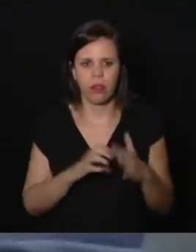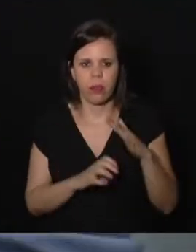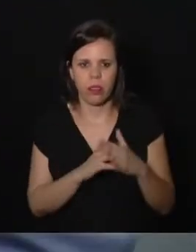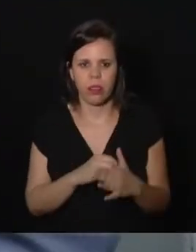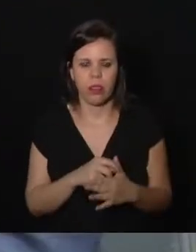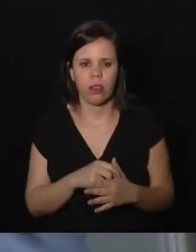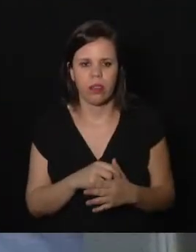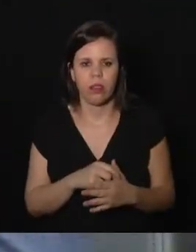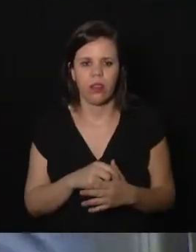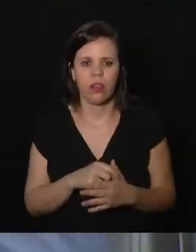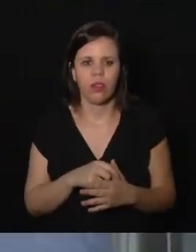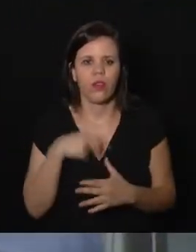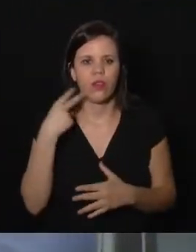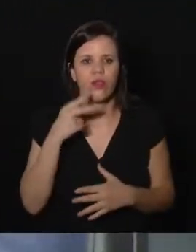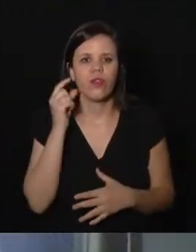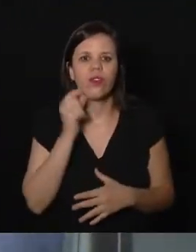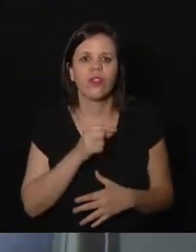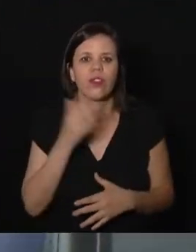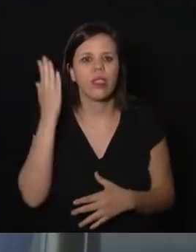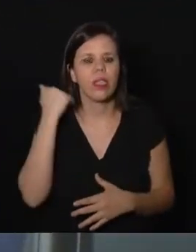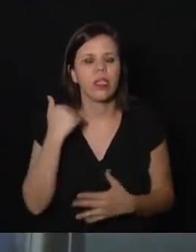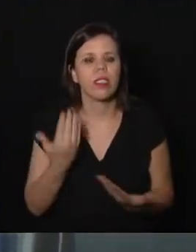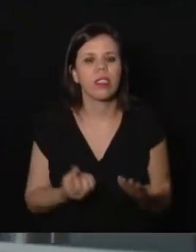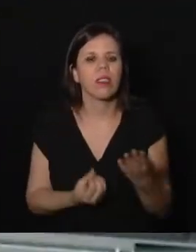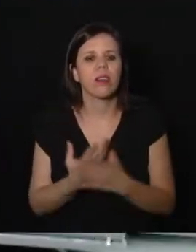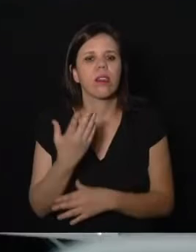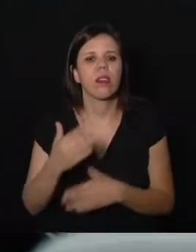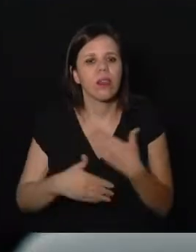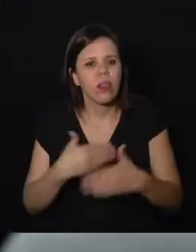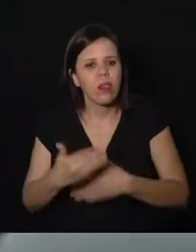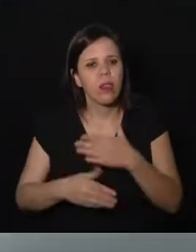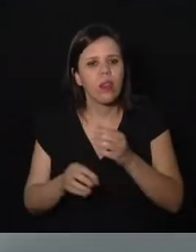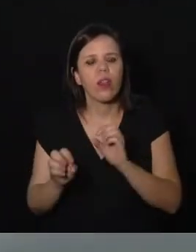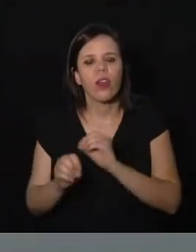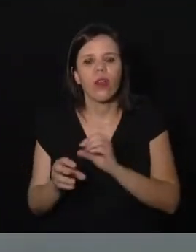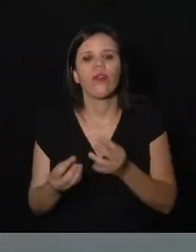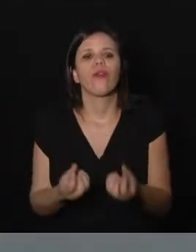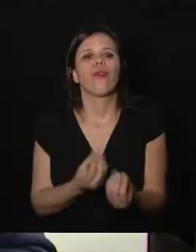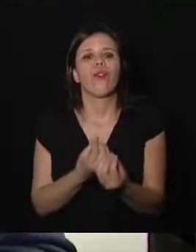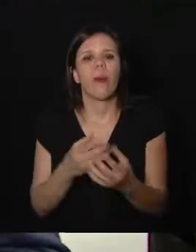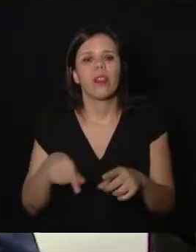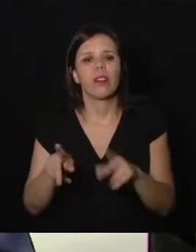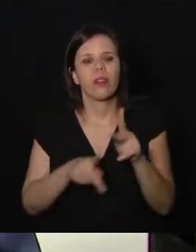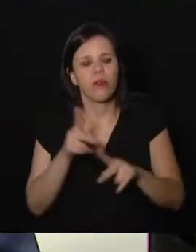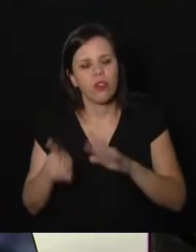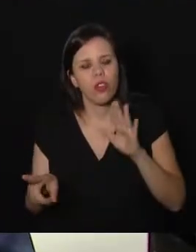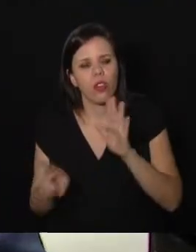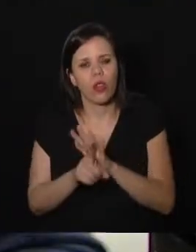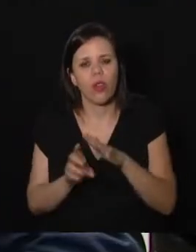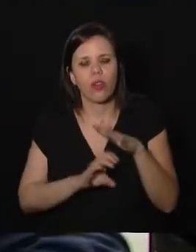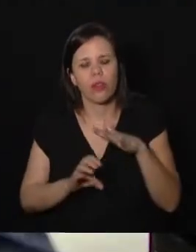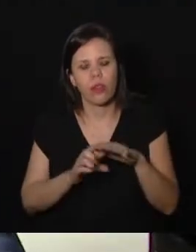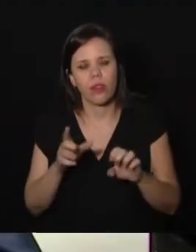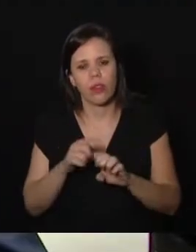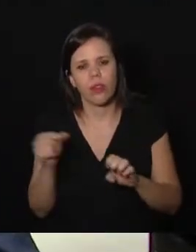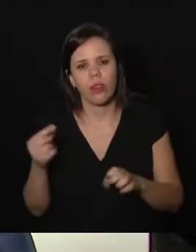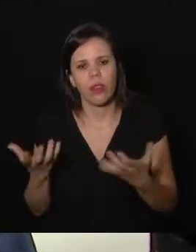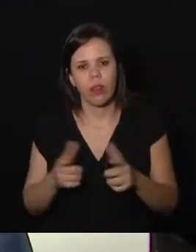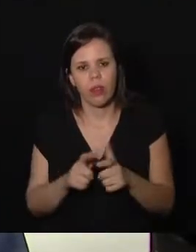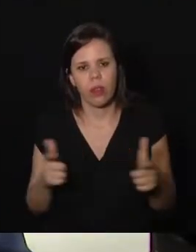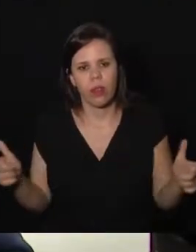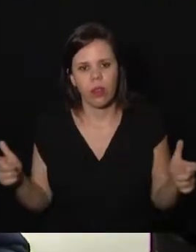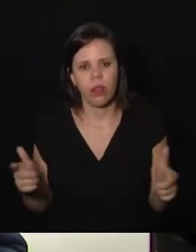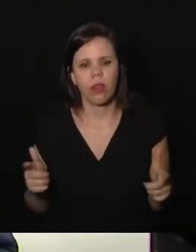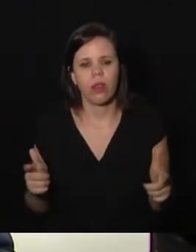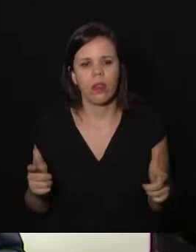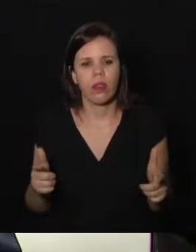Marcelo Silva, ele quer entender o processo e levar informação a esses empresários. A gente só queria aumentar esse